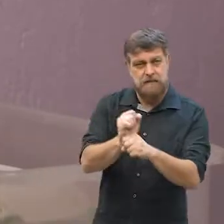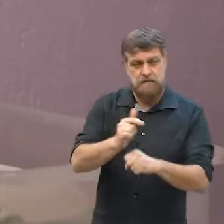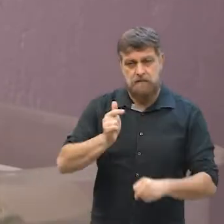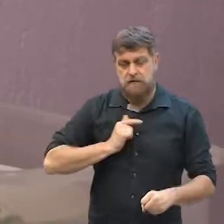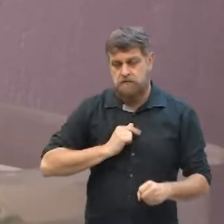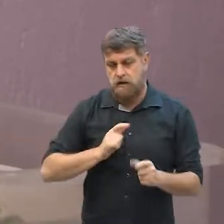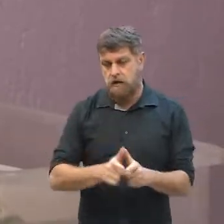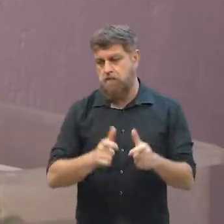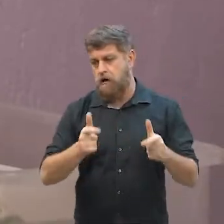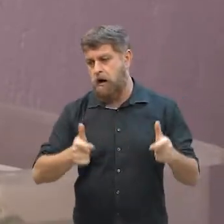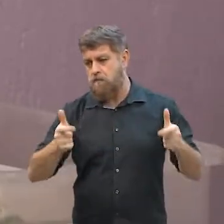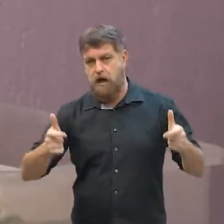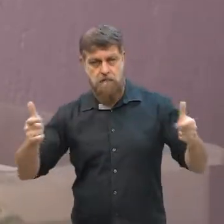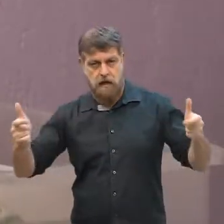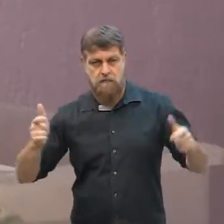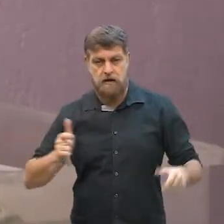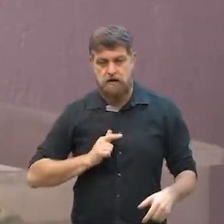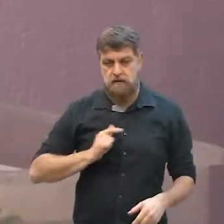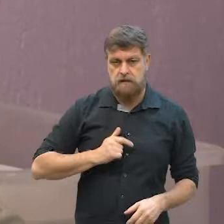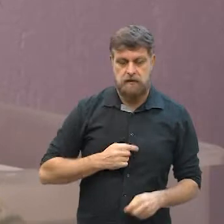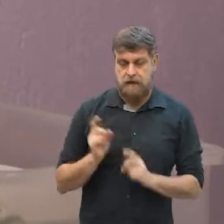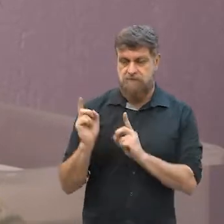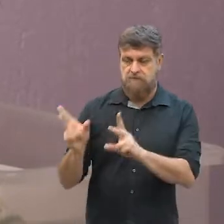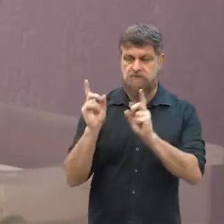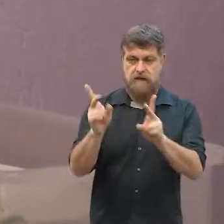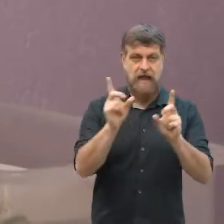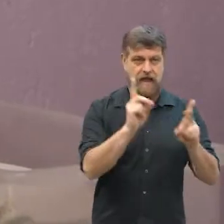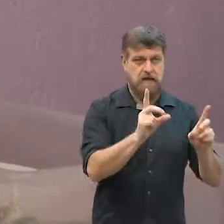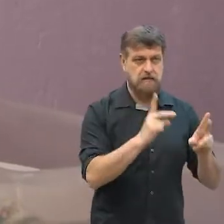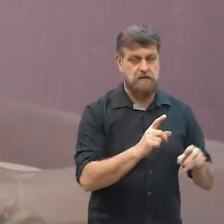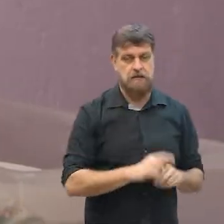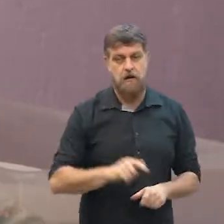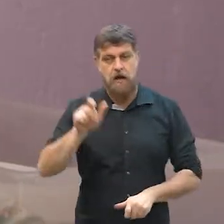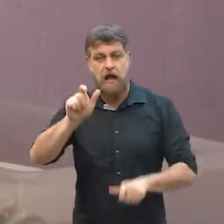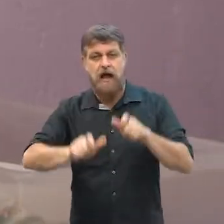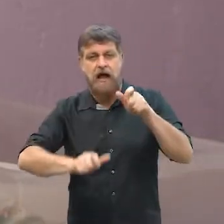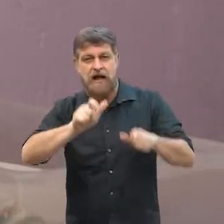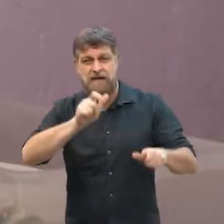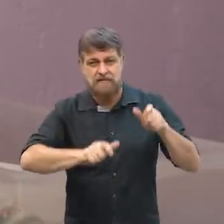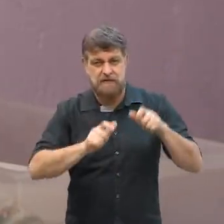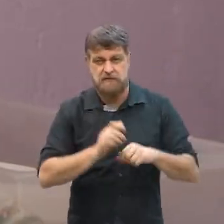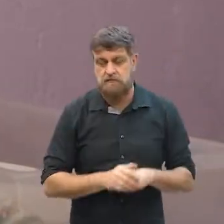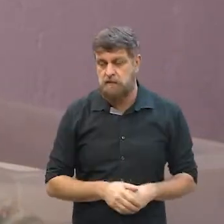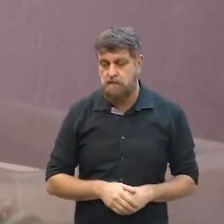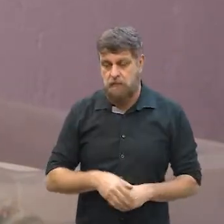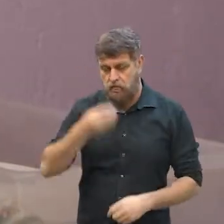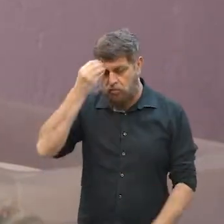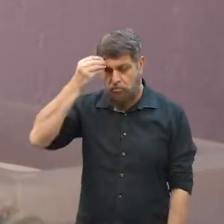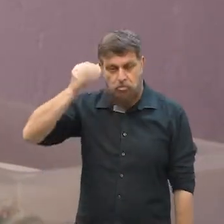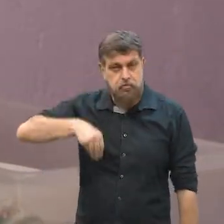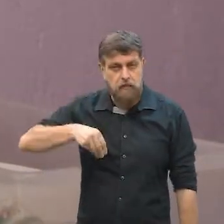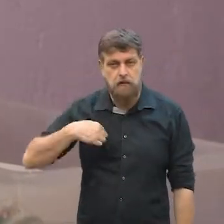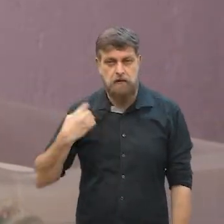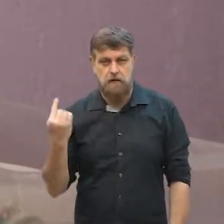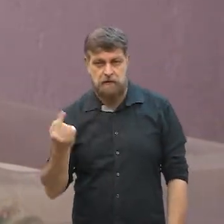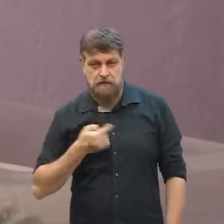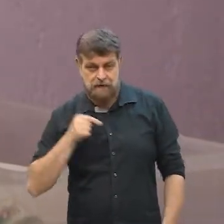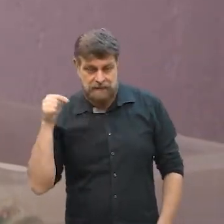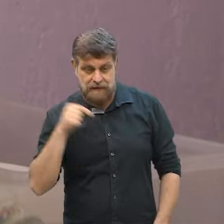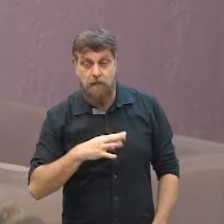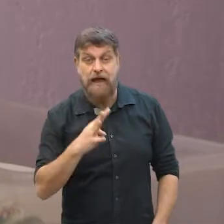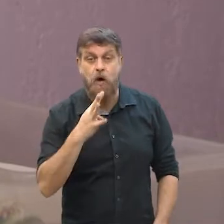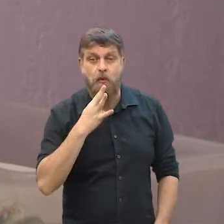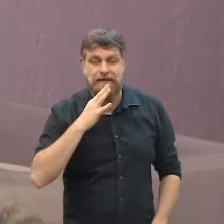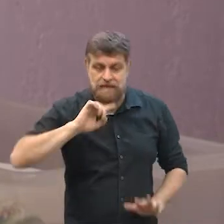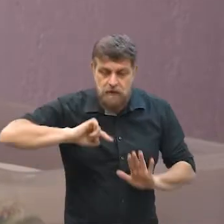crescendo, as empresas foram crescendo, tem que vender e tudo mais. Então, muita gente acabou ficando perdida. Então, é um conhecimento maior